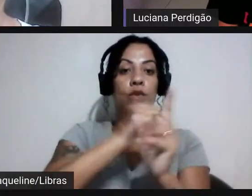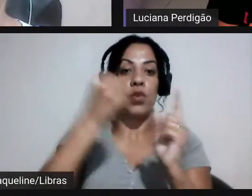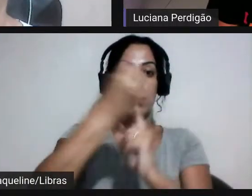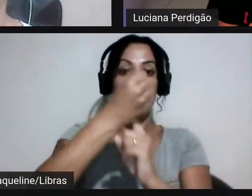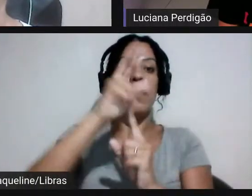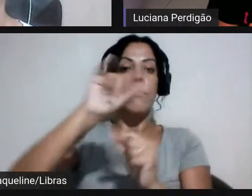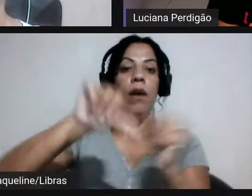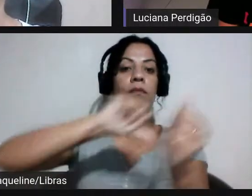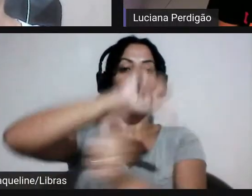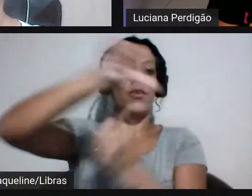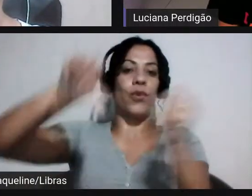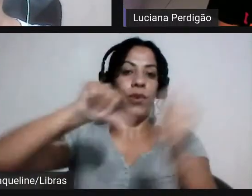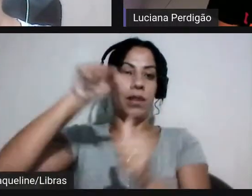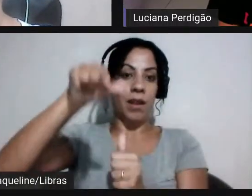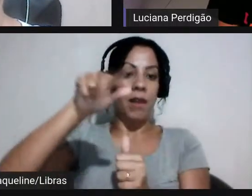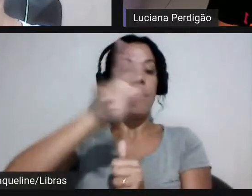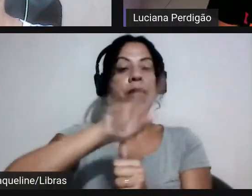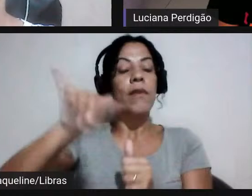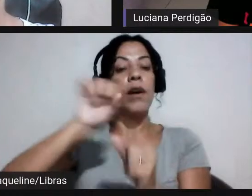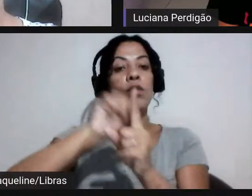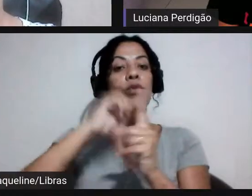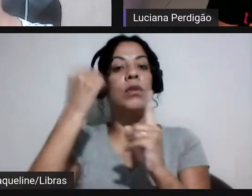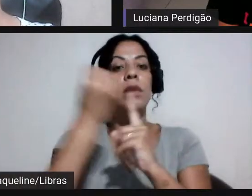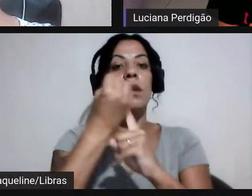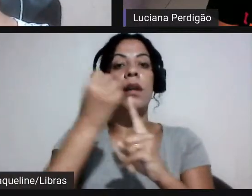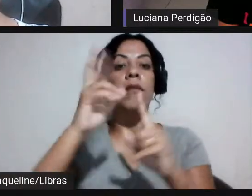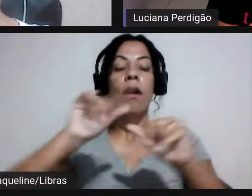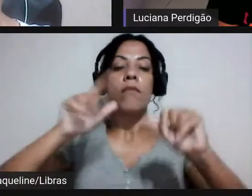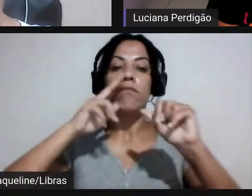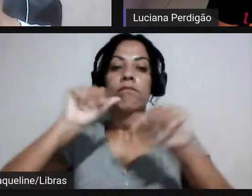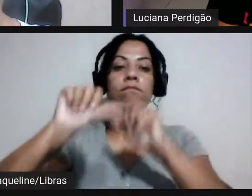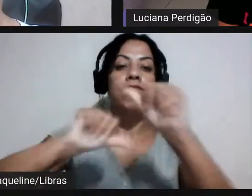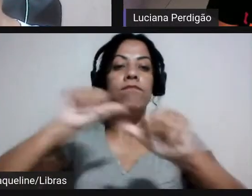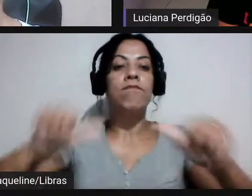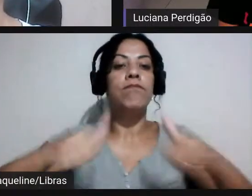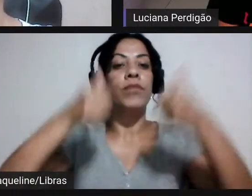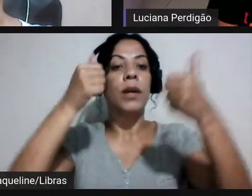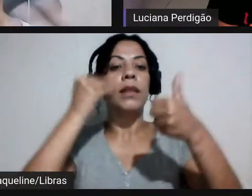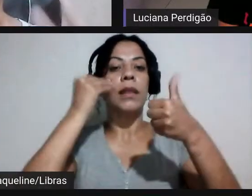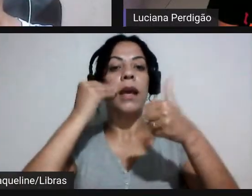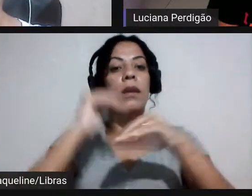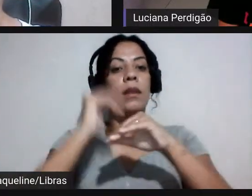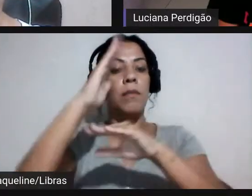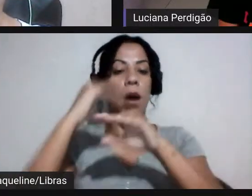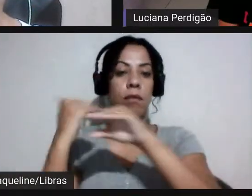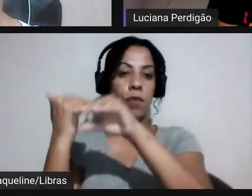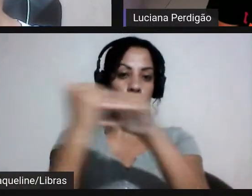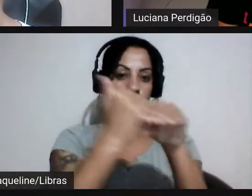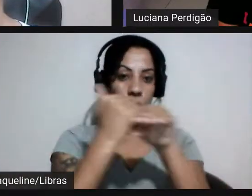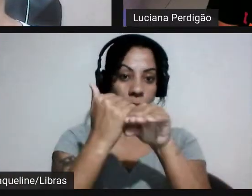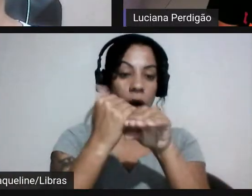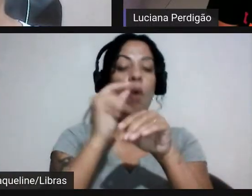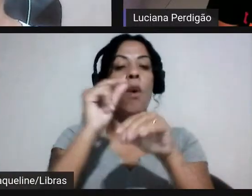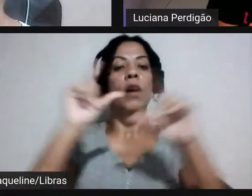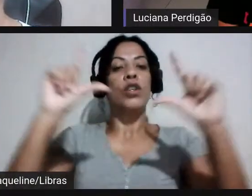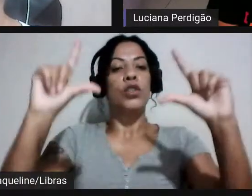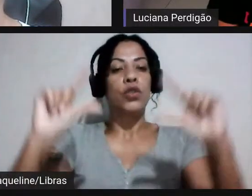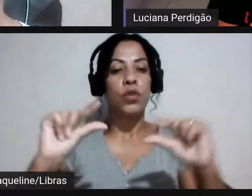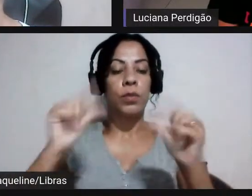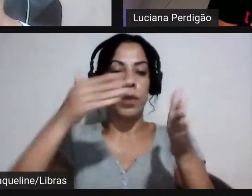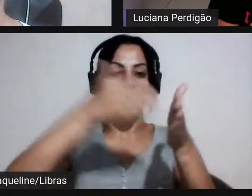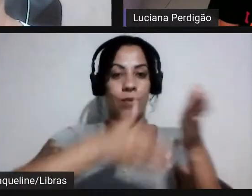essa sociedade, né, mais, vamos dizer, igualitária, né? Diminuindo as barreiras, que é